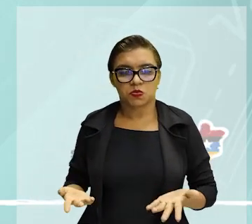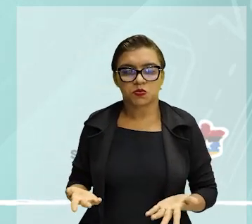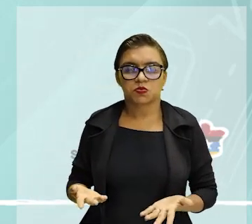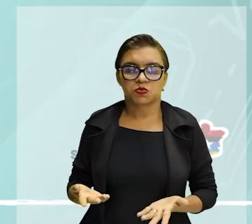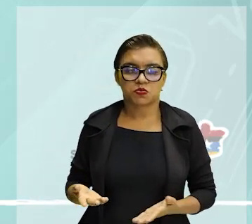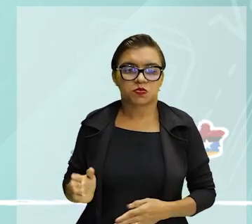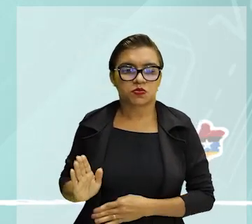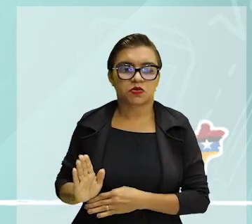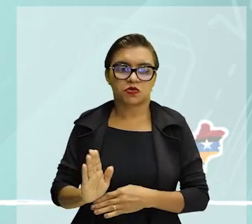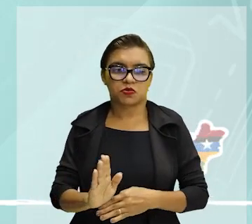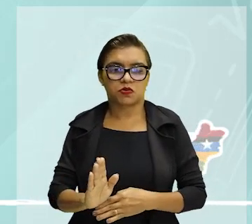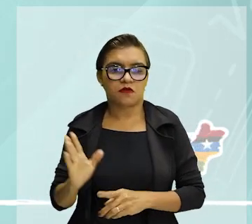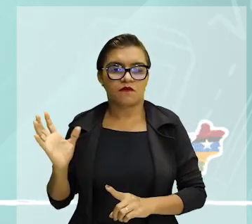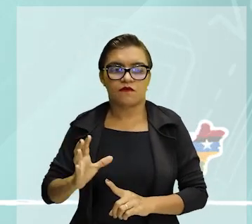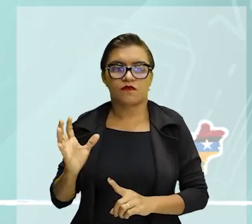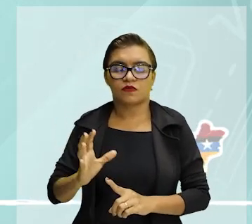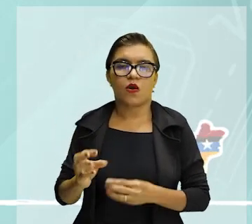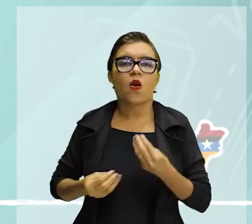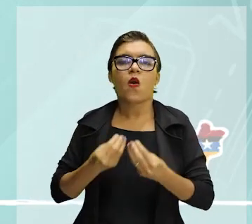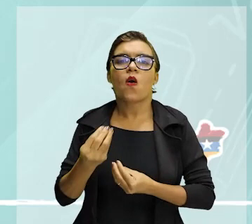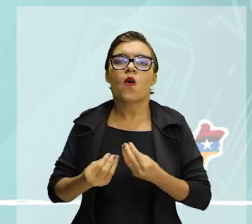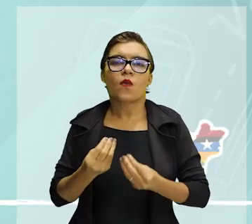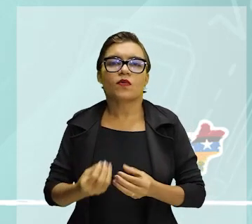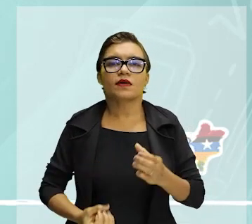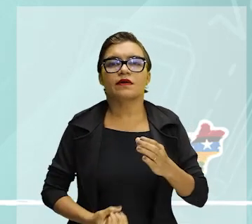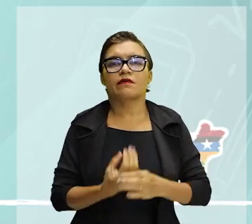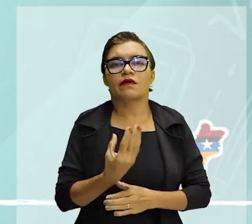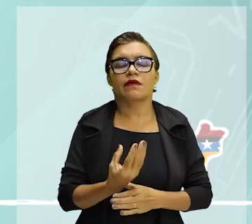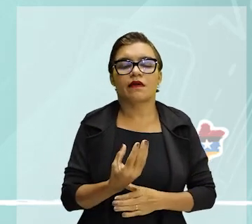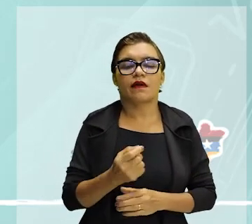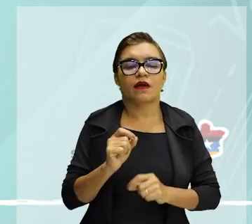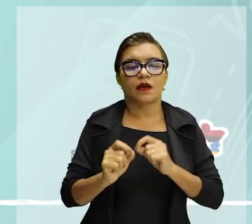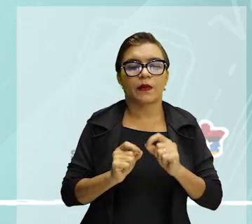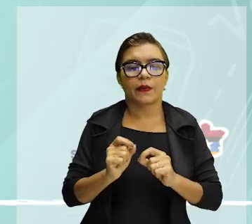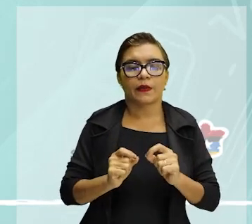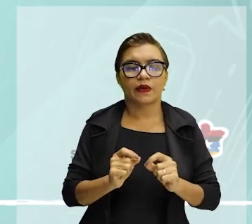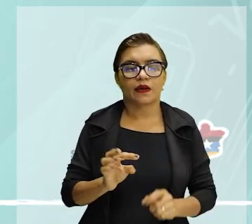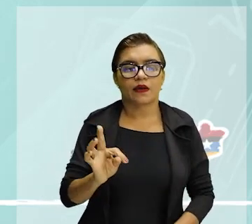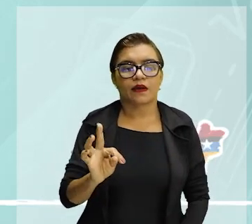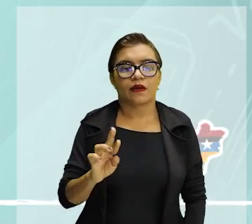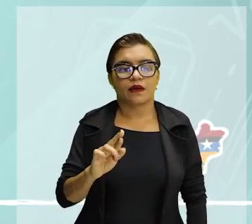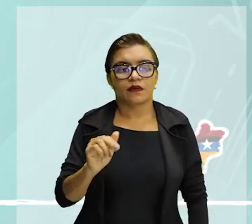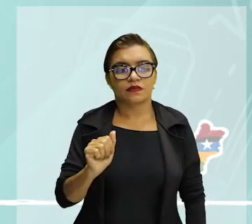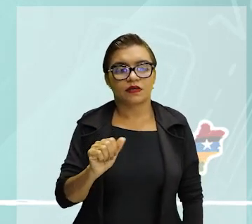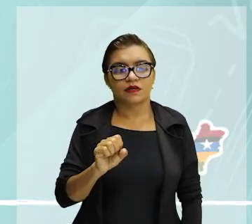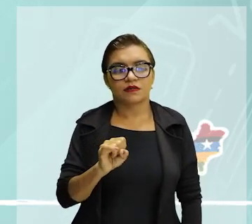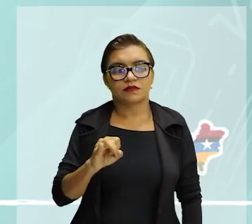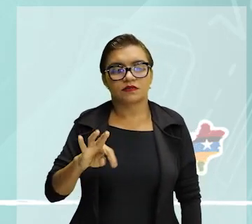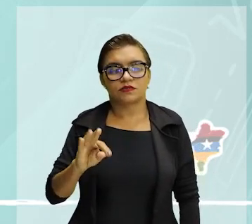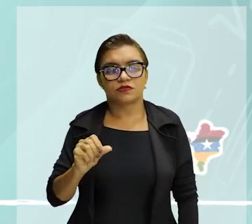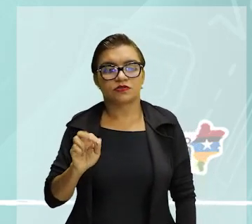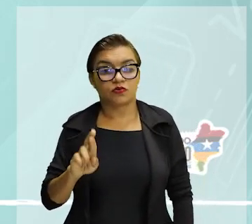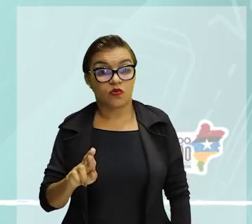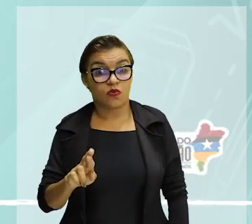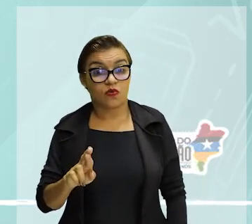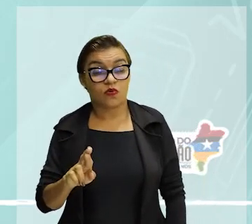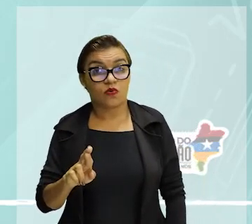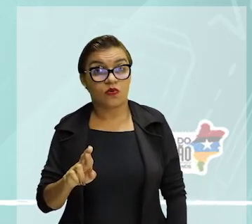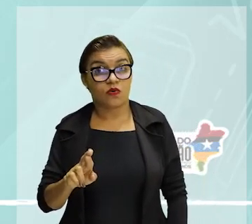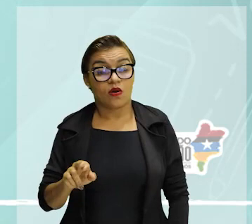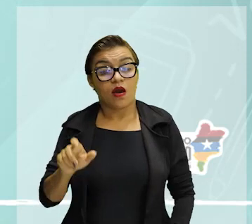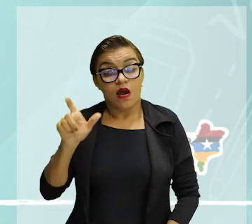pois não é necessário construir um transistor, né, de cada vez. Então, os chips, por sua vez, exigem